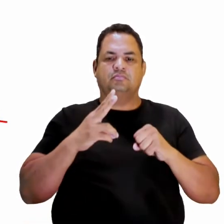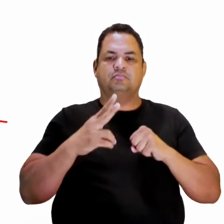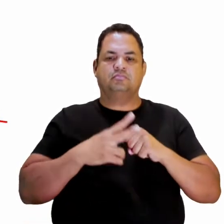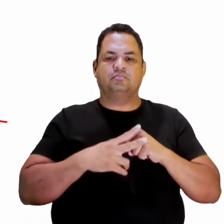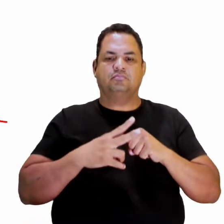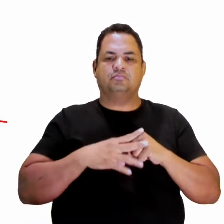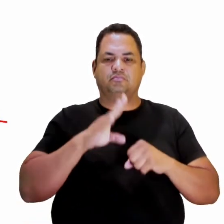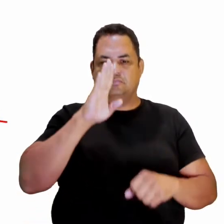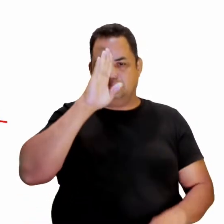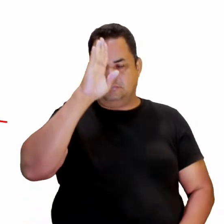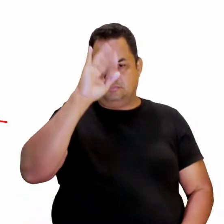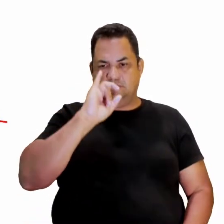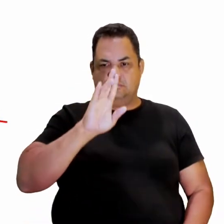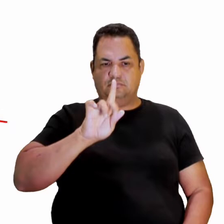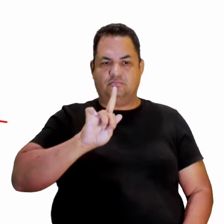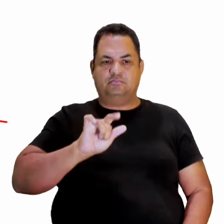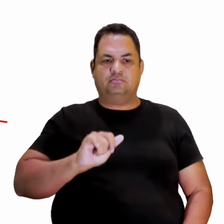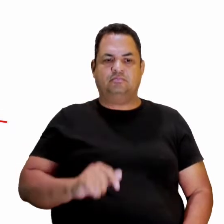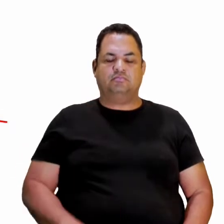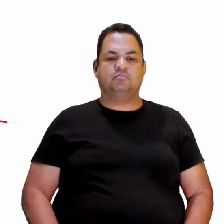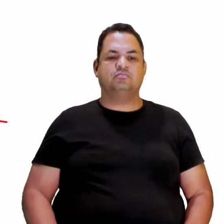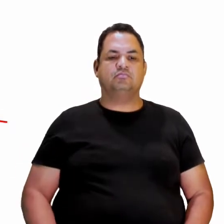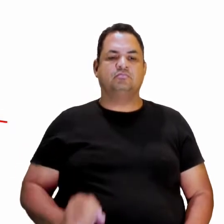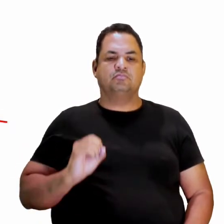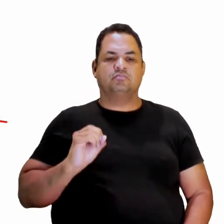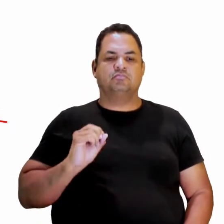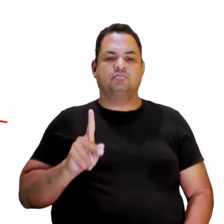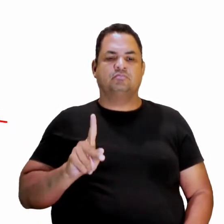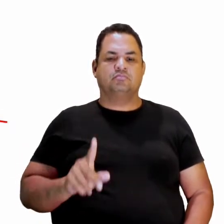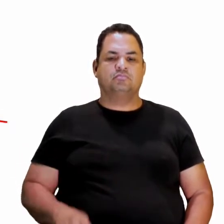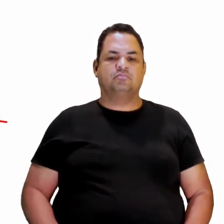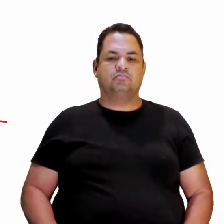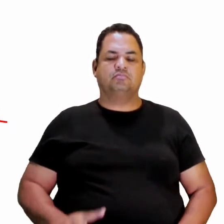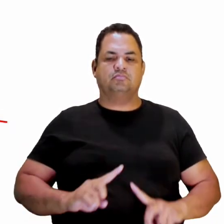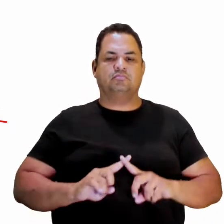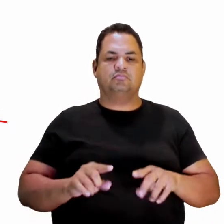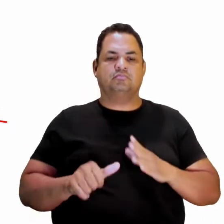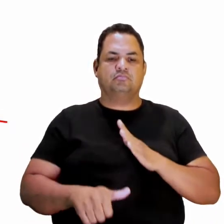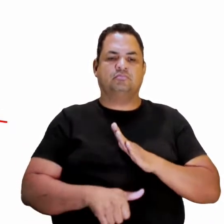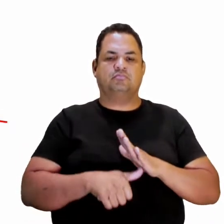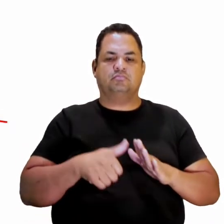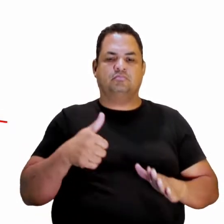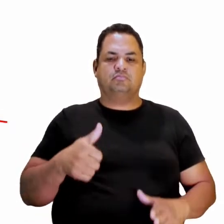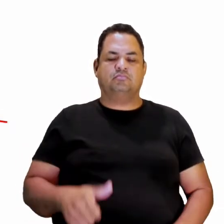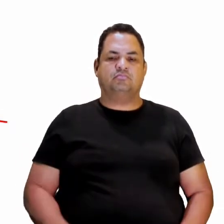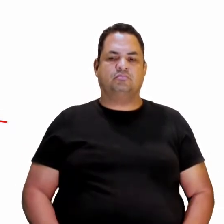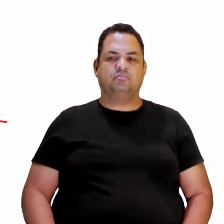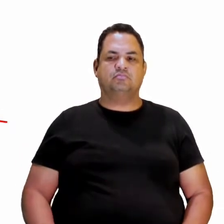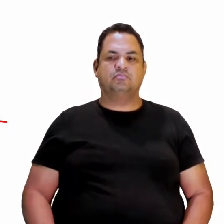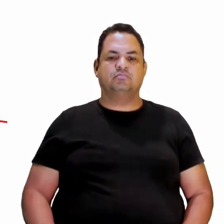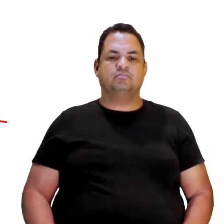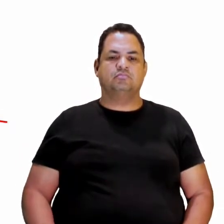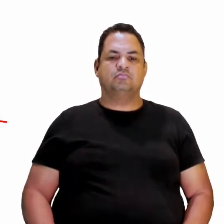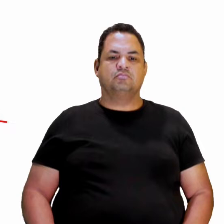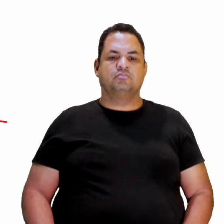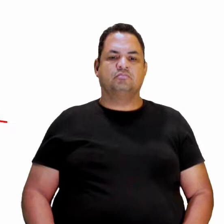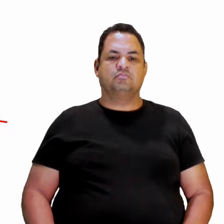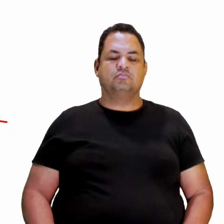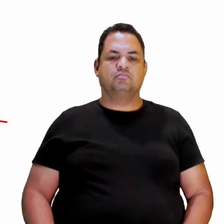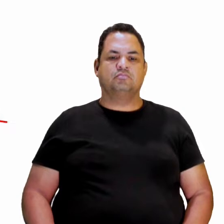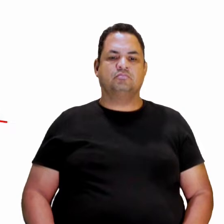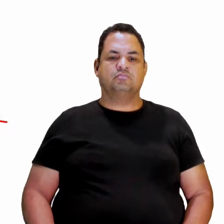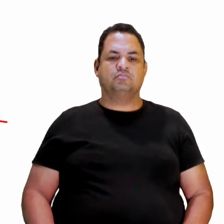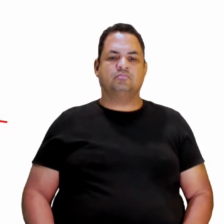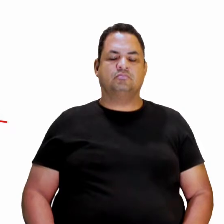ing, verbo principal com ing, ok. Mas aqui na primeira o verbo to be, ele tá no infinitivo. E